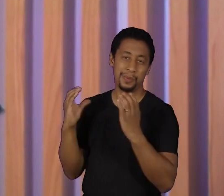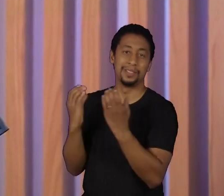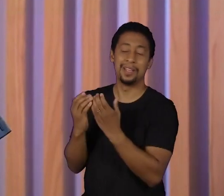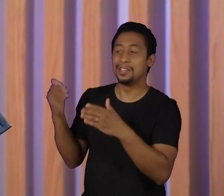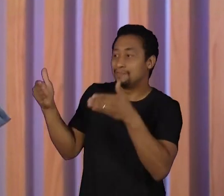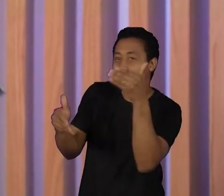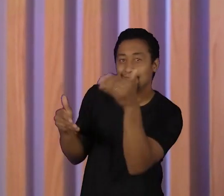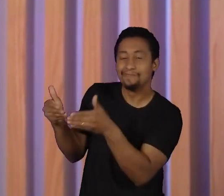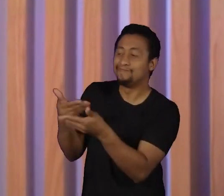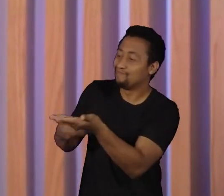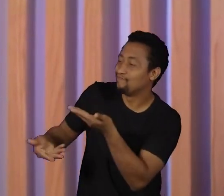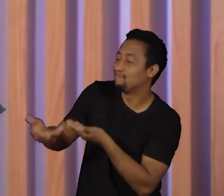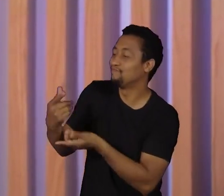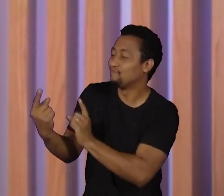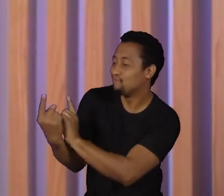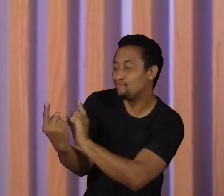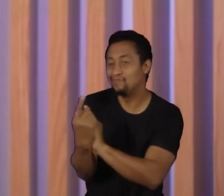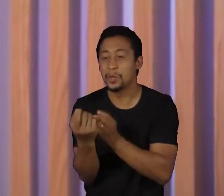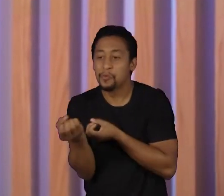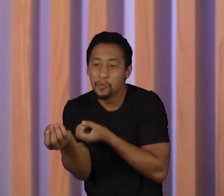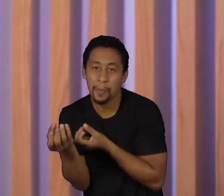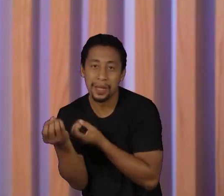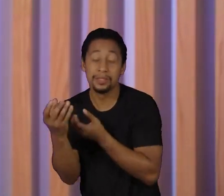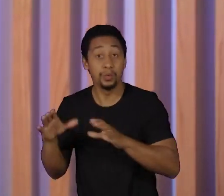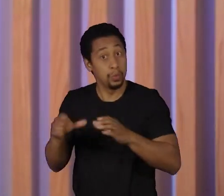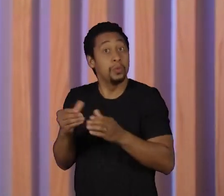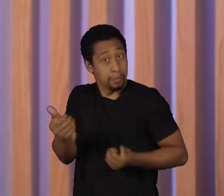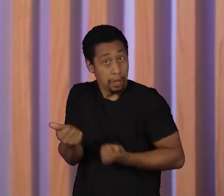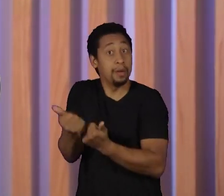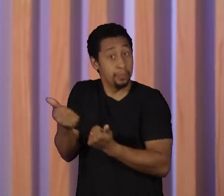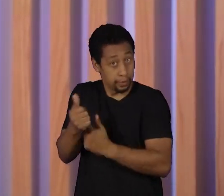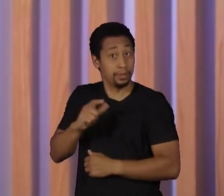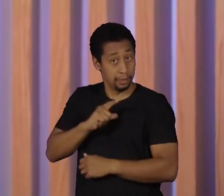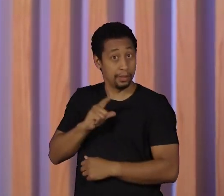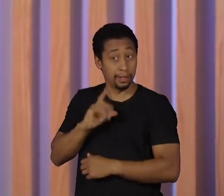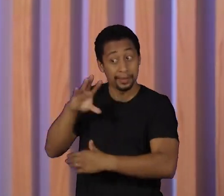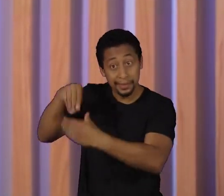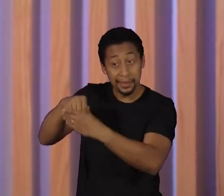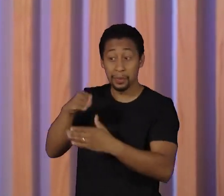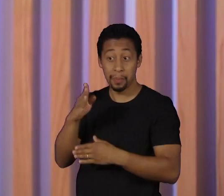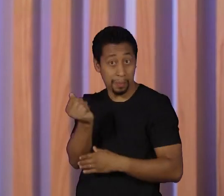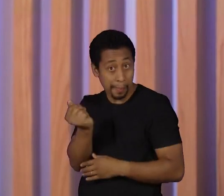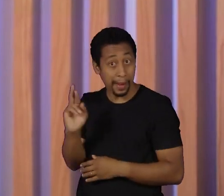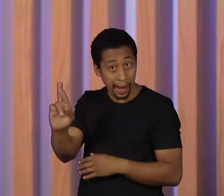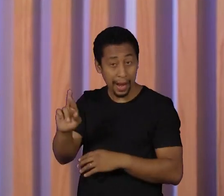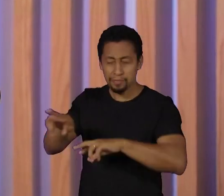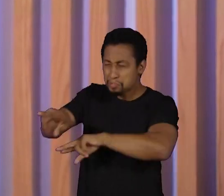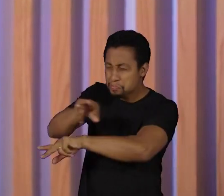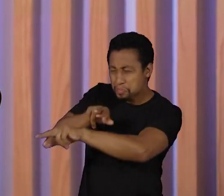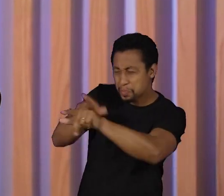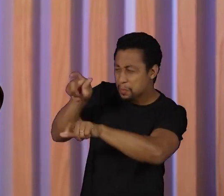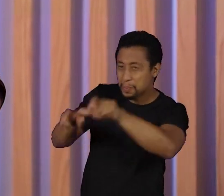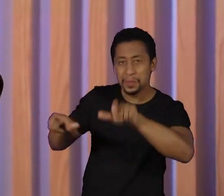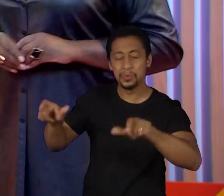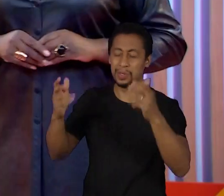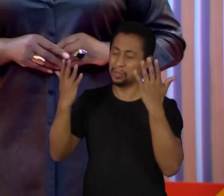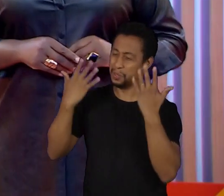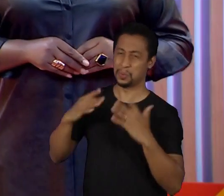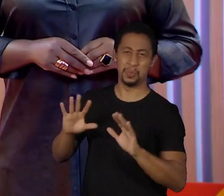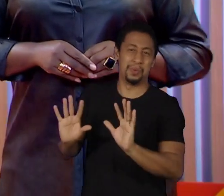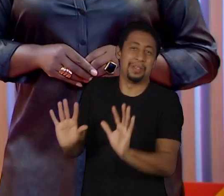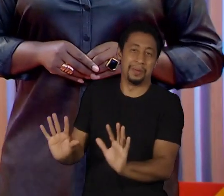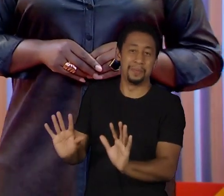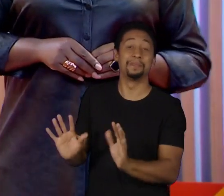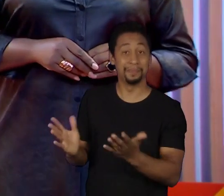se informa e cria suas redes de apoio. Nos bares, a diversidade social é naturalizada.